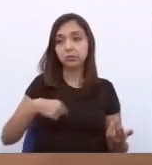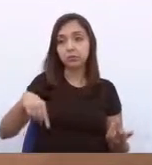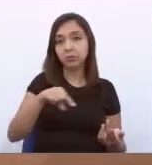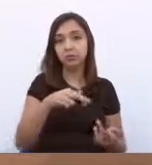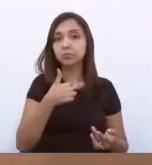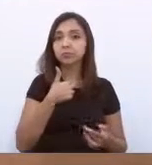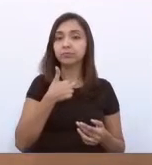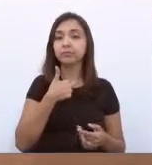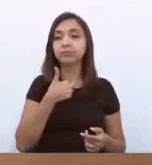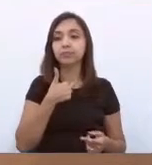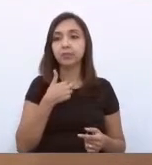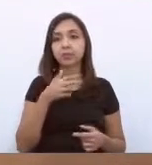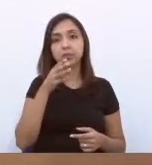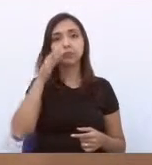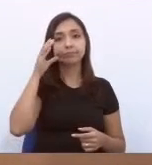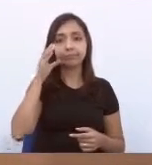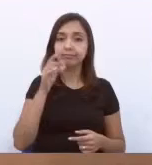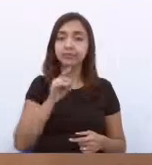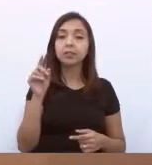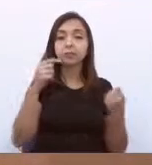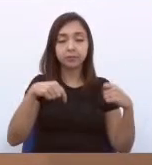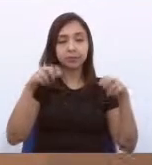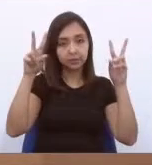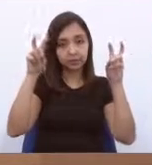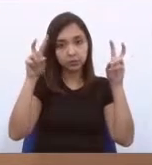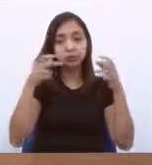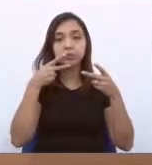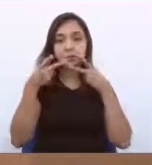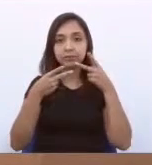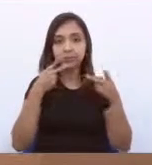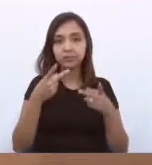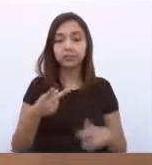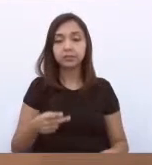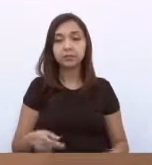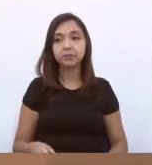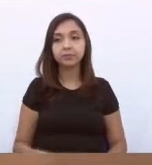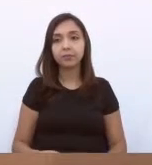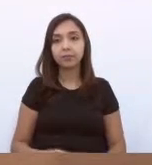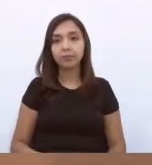podíamos deixar de falar sobre o assunto e